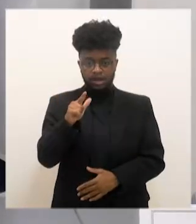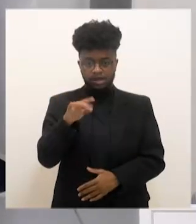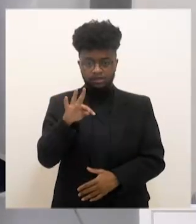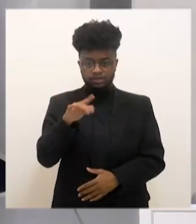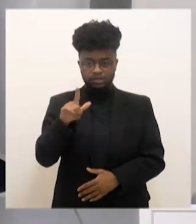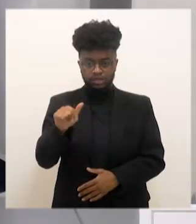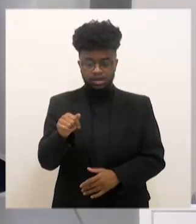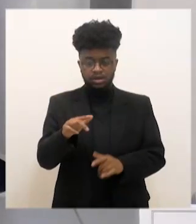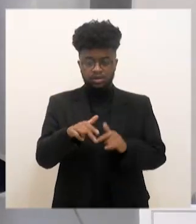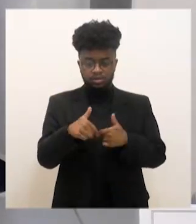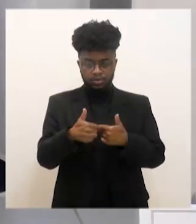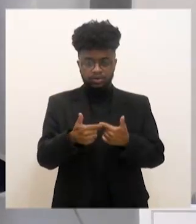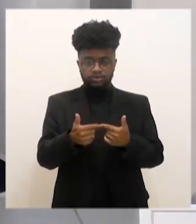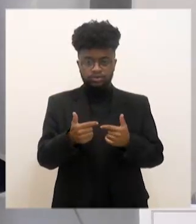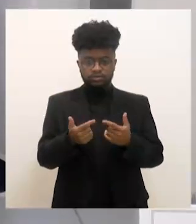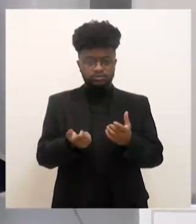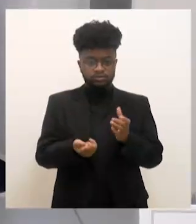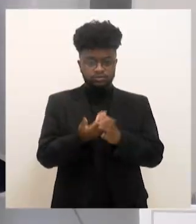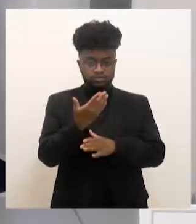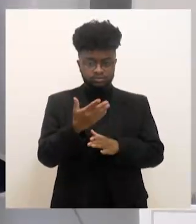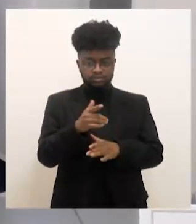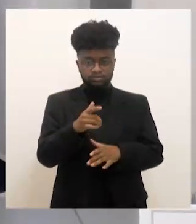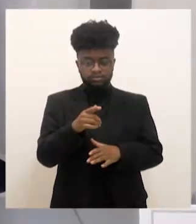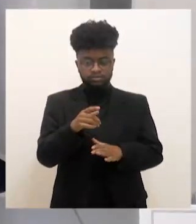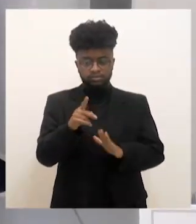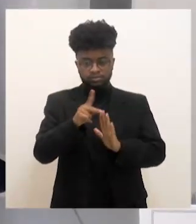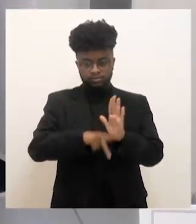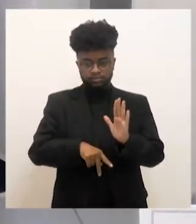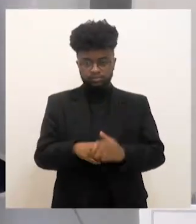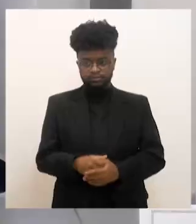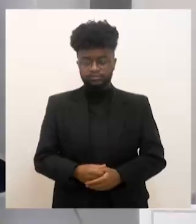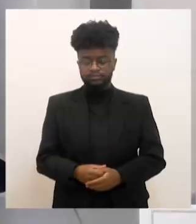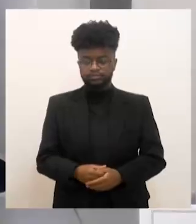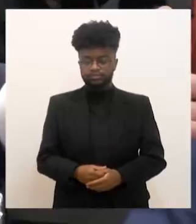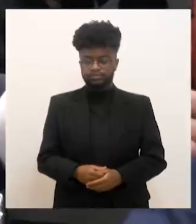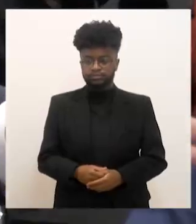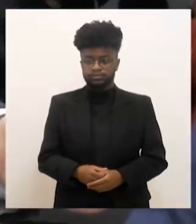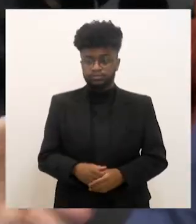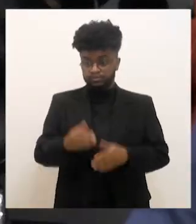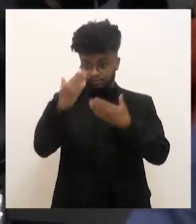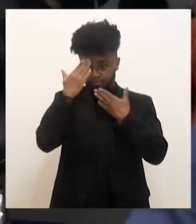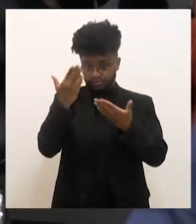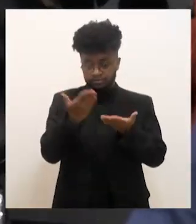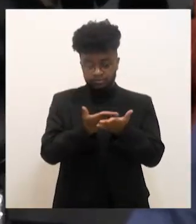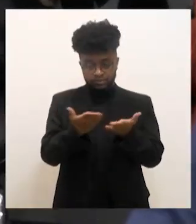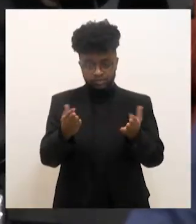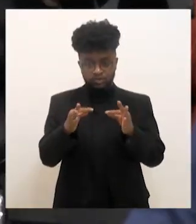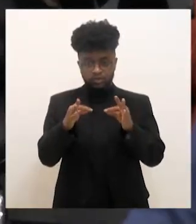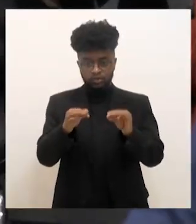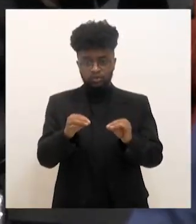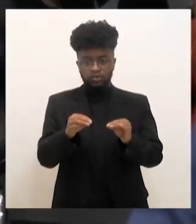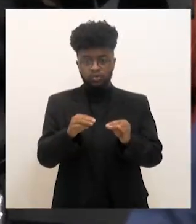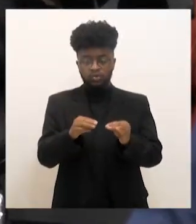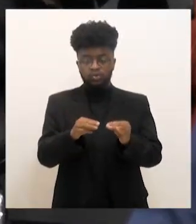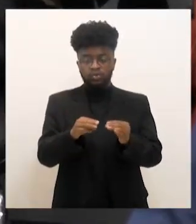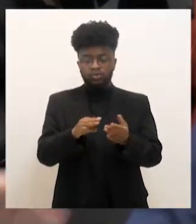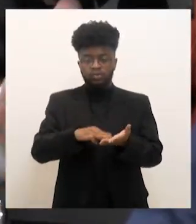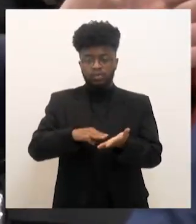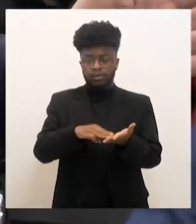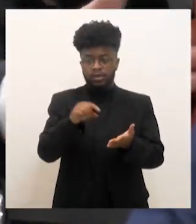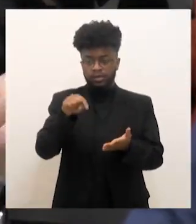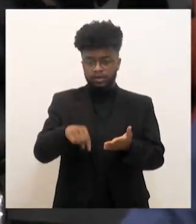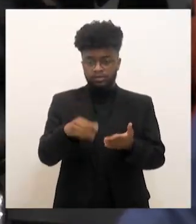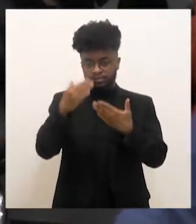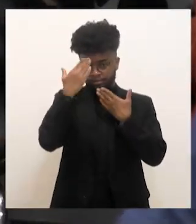pela iniciativa. Obrigado. E pela presença. Muito obrigado pela generosidade. E sejam parabéns. todos os membros da Comissão de Justiça,